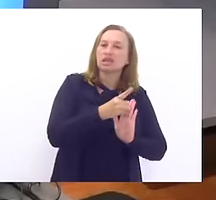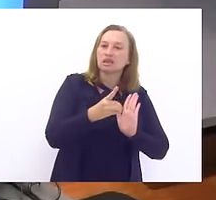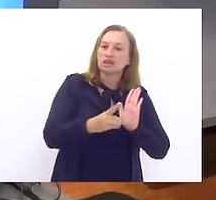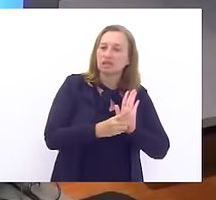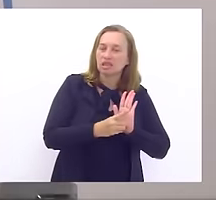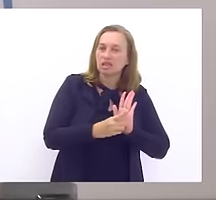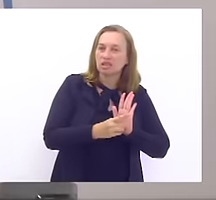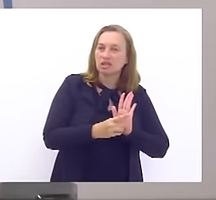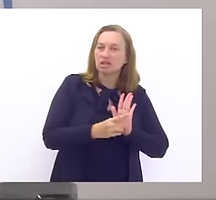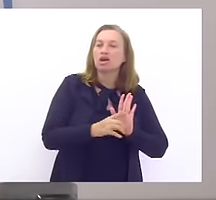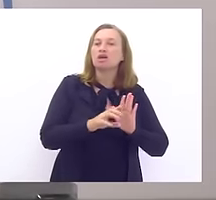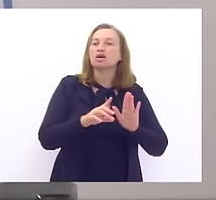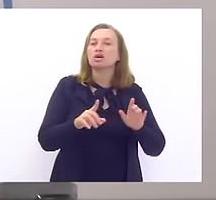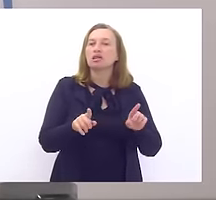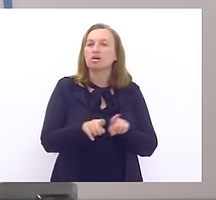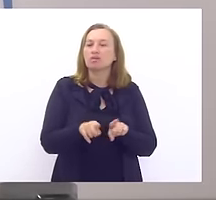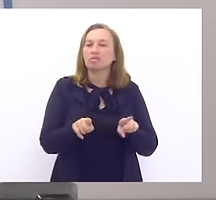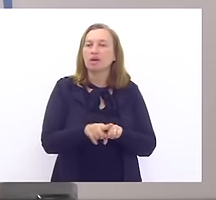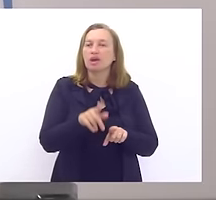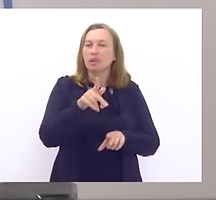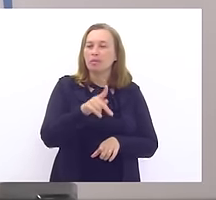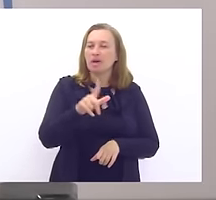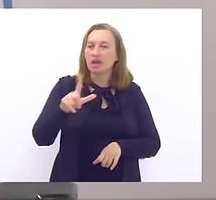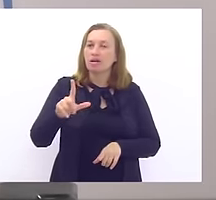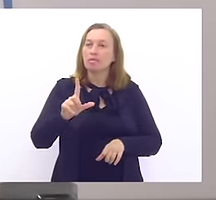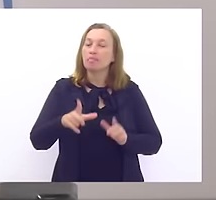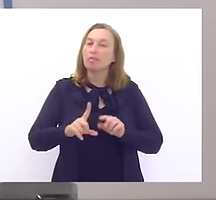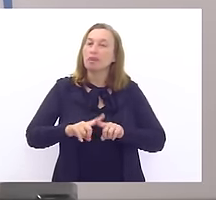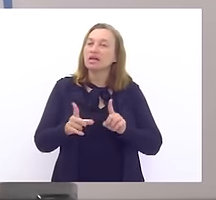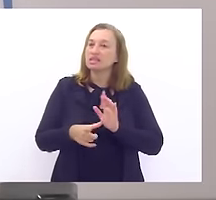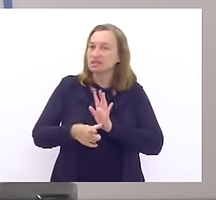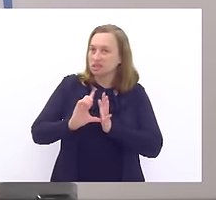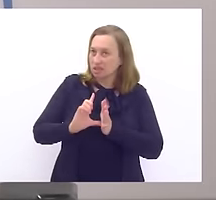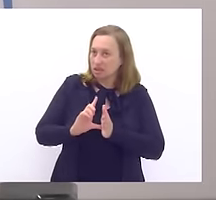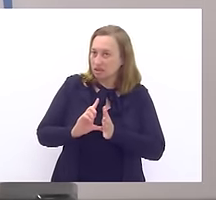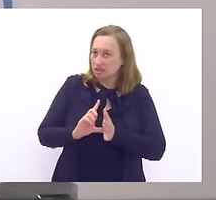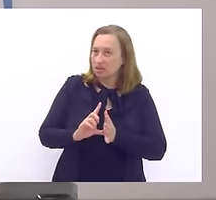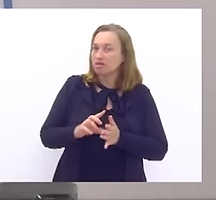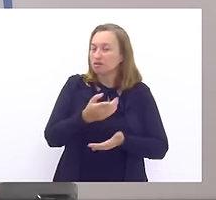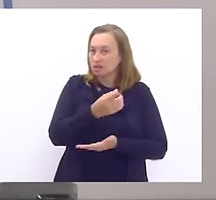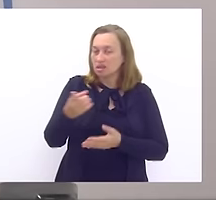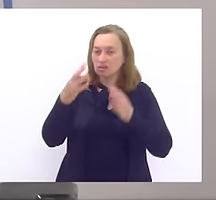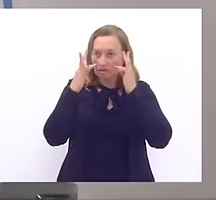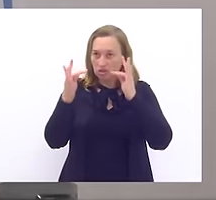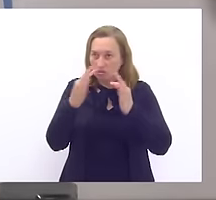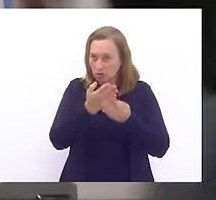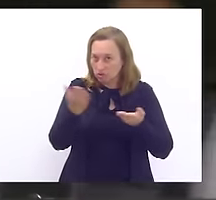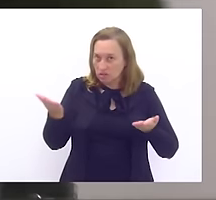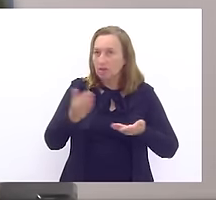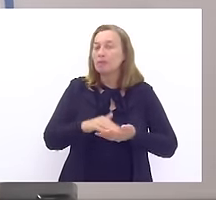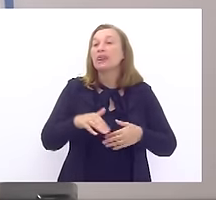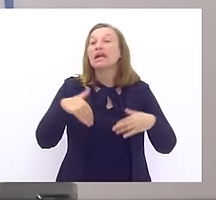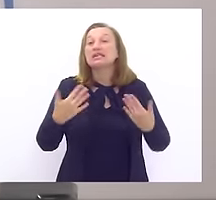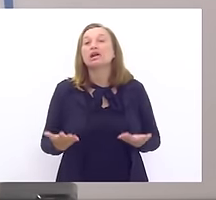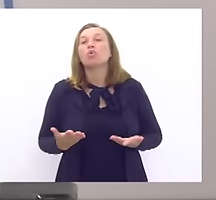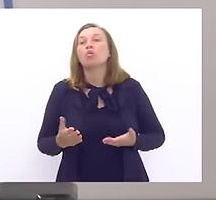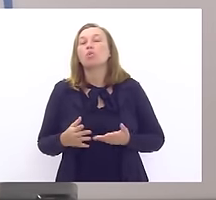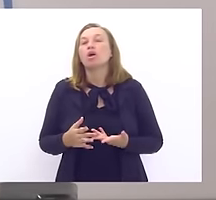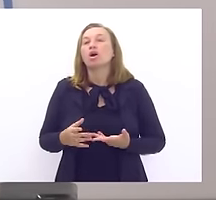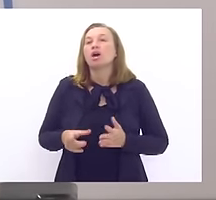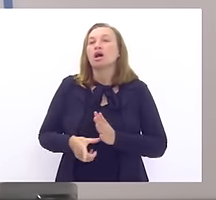mas antes eu quero compromissá-los senhores estão aqui na qualidade de testemunha Então antes de